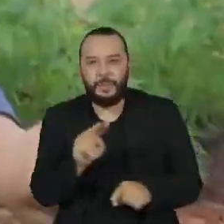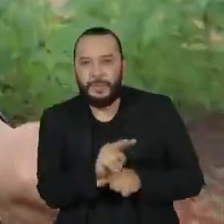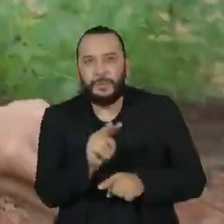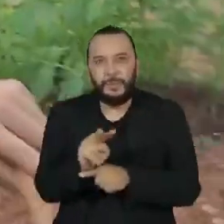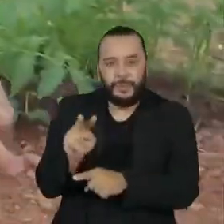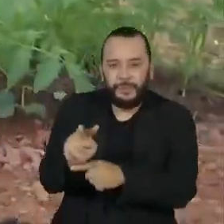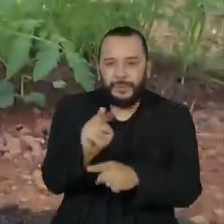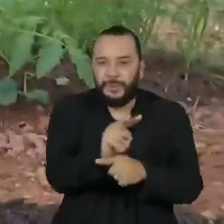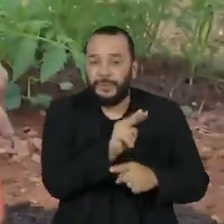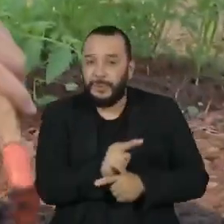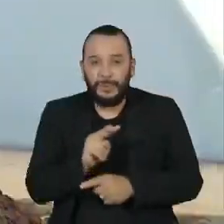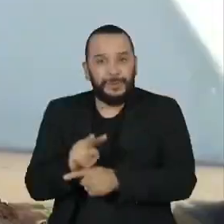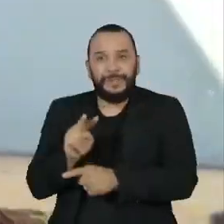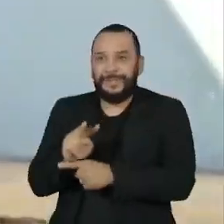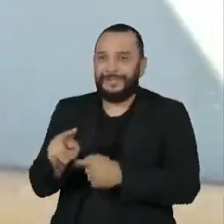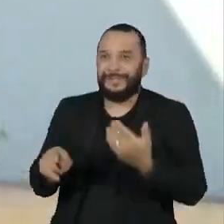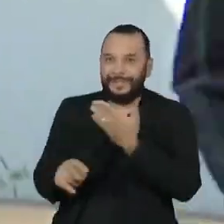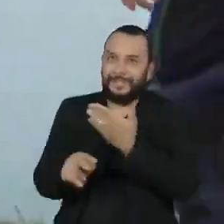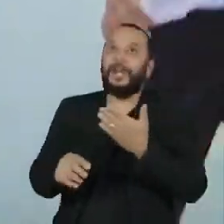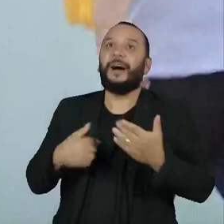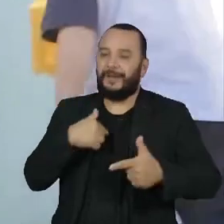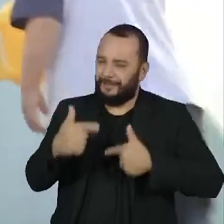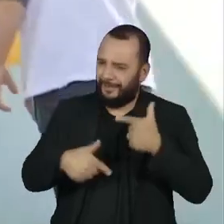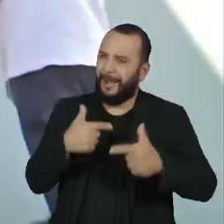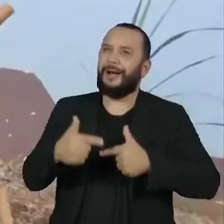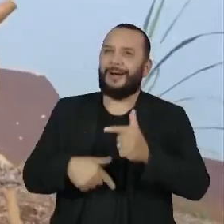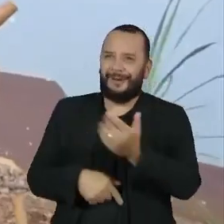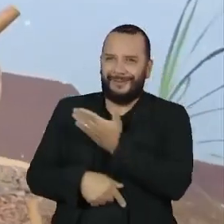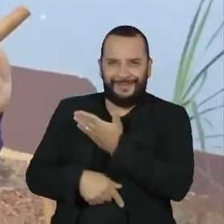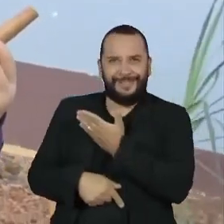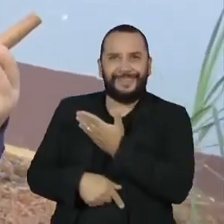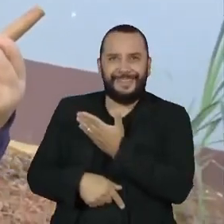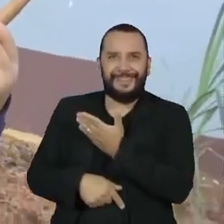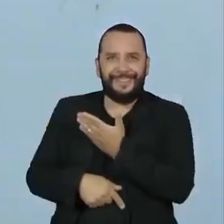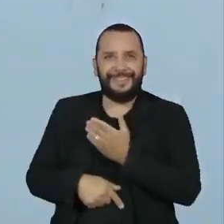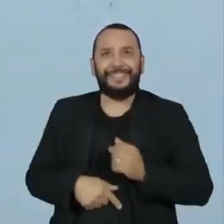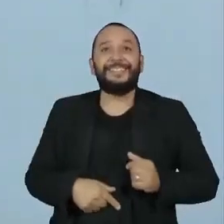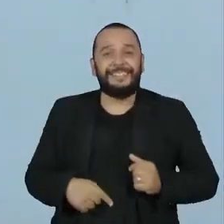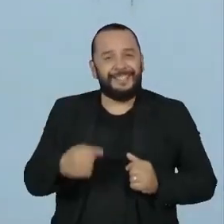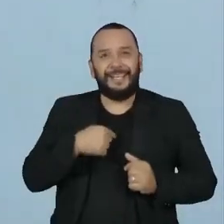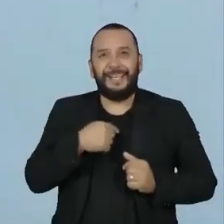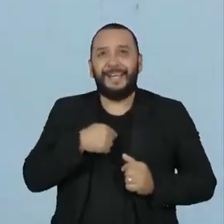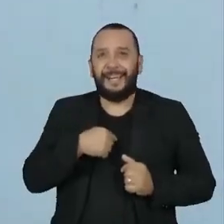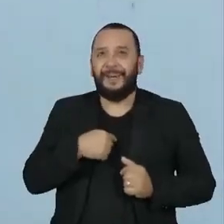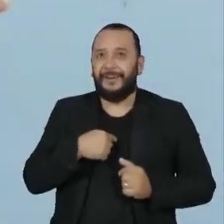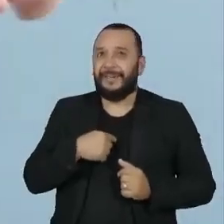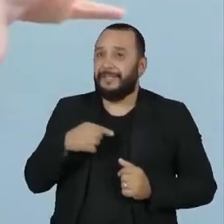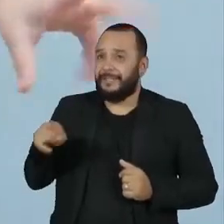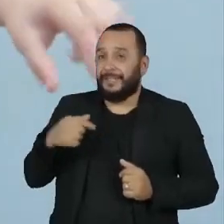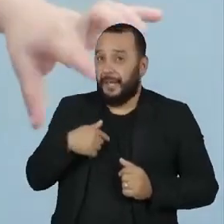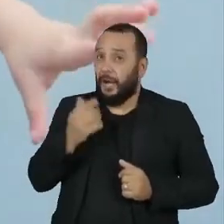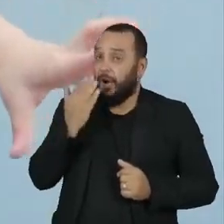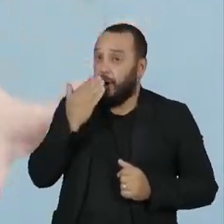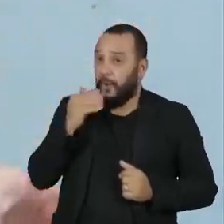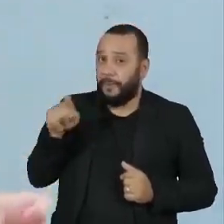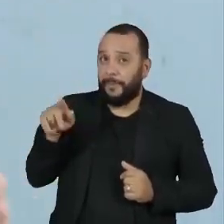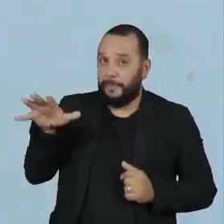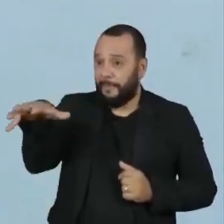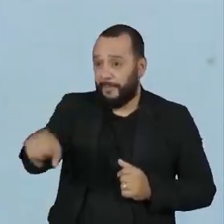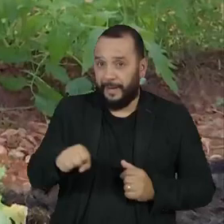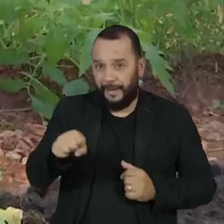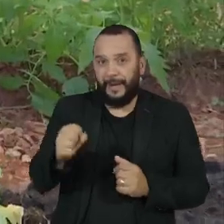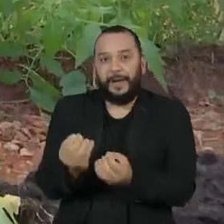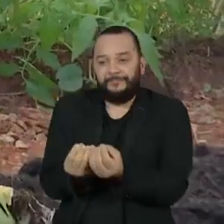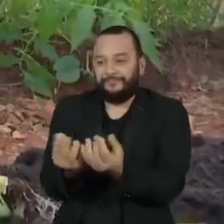mãozinhas. Pequenas, porém, já trabalhando habilidades. Ele quer tirar, é por ser a